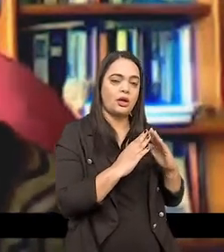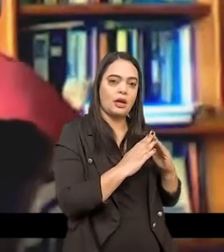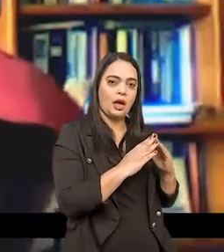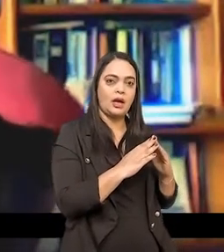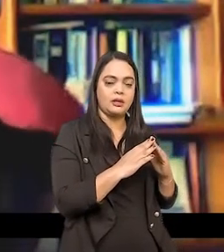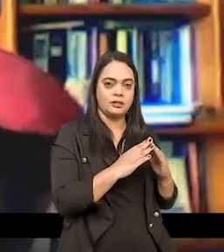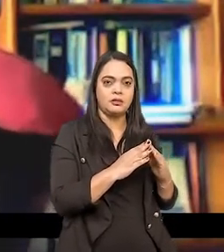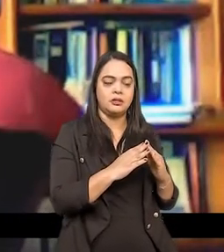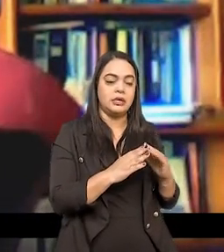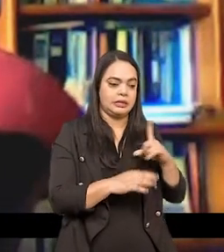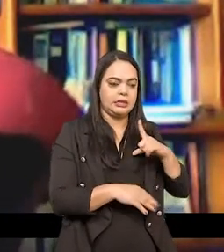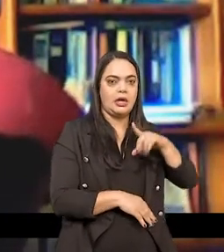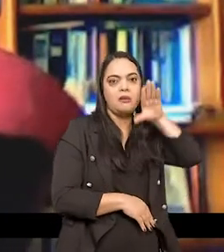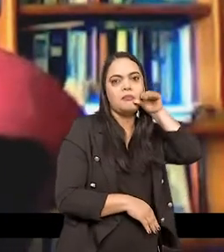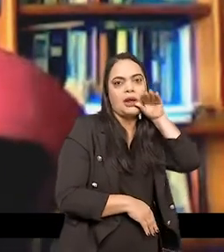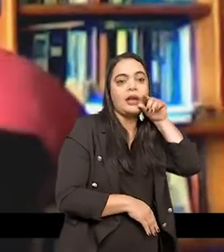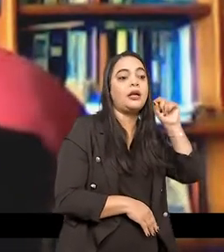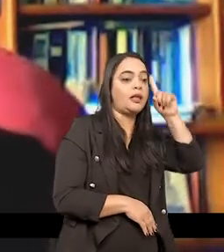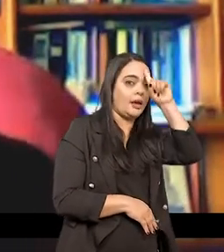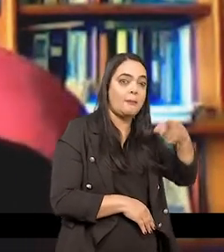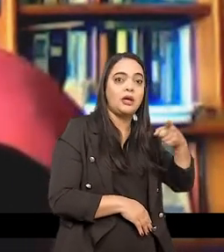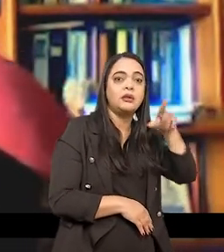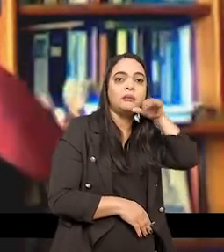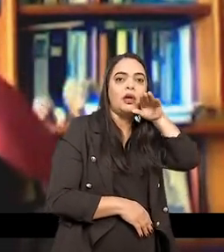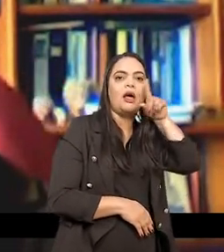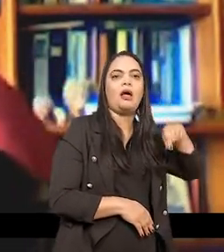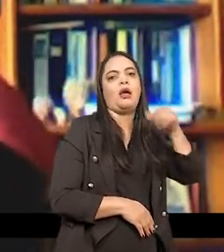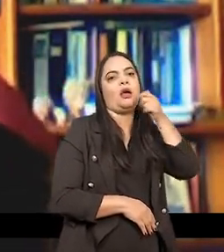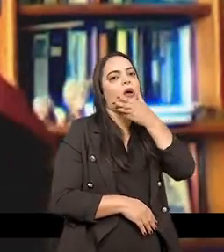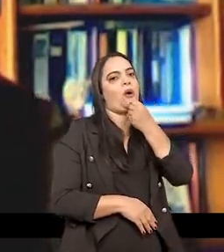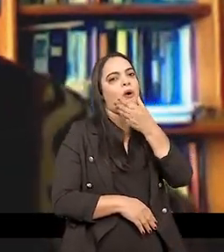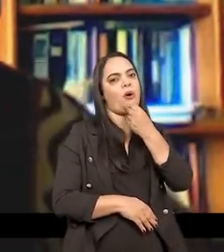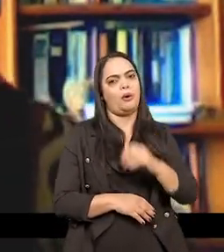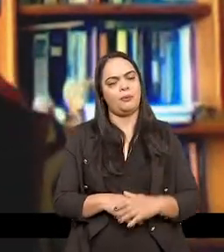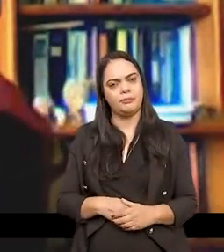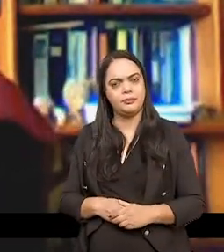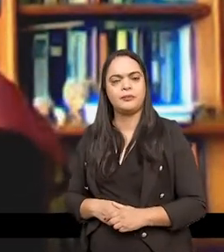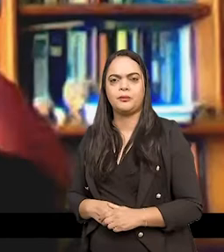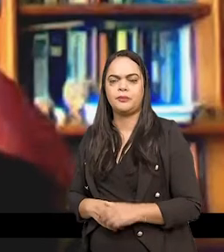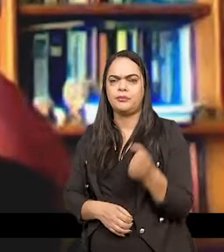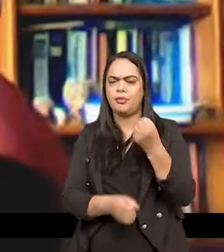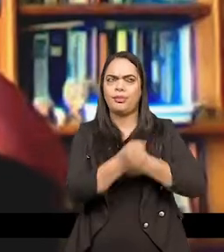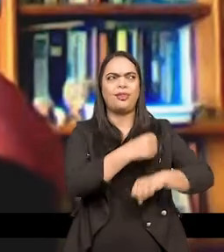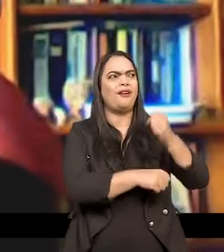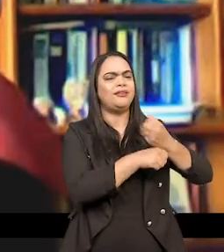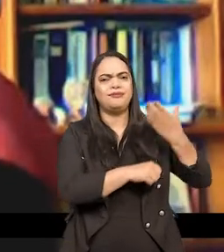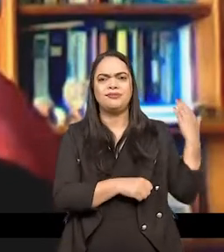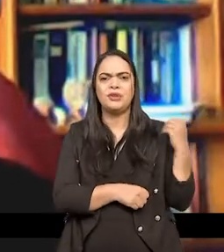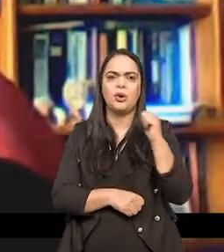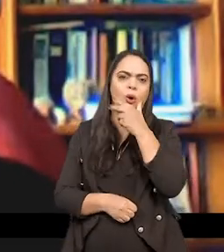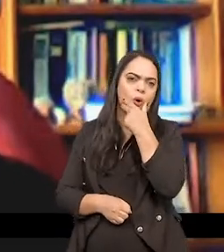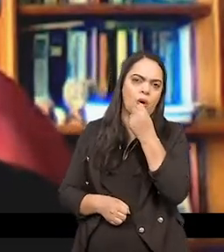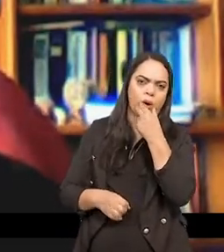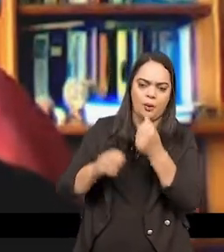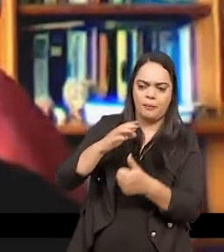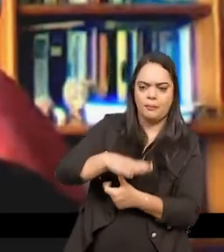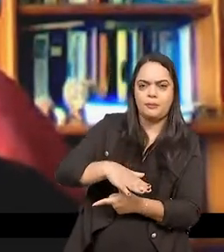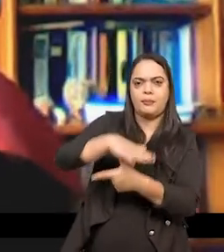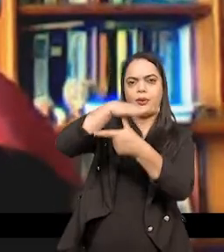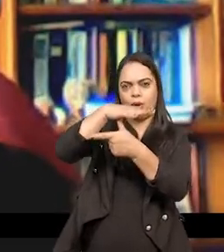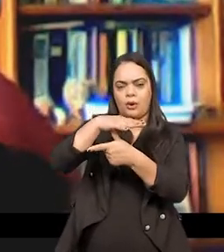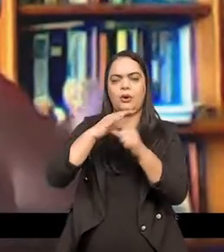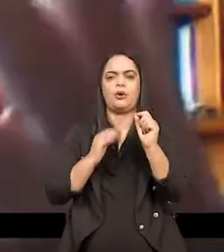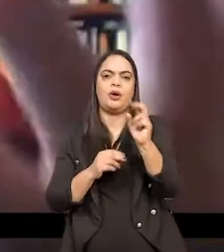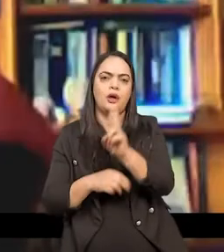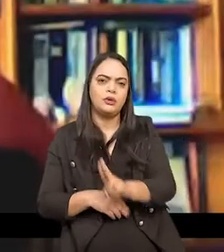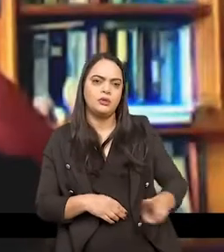homens. Há 3, 4 anos atrás, um pró-reitor ou vice-reitor da Universidade da Colômbia, nos Estados Unidos, fala